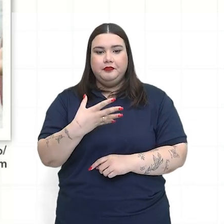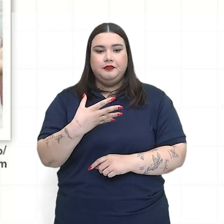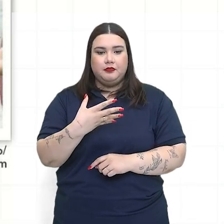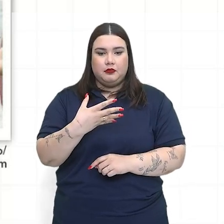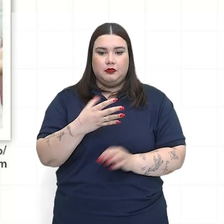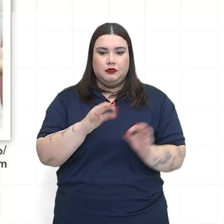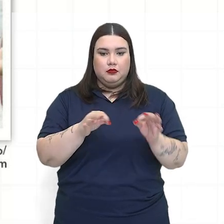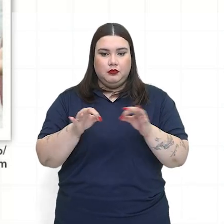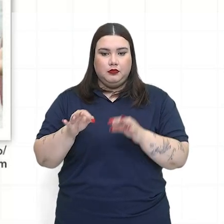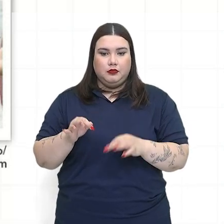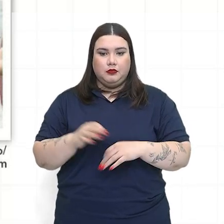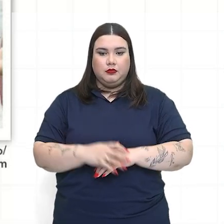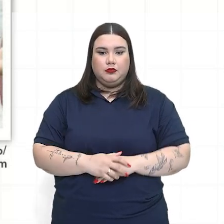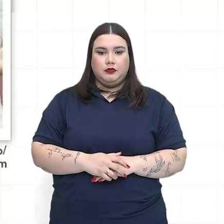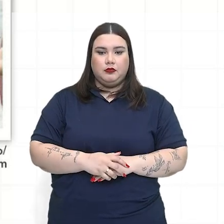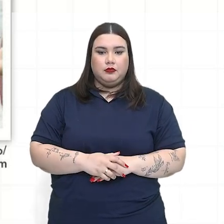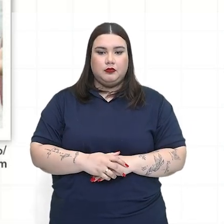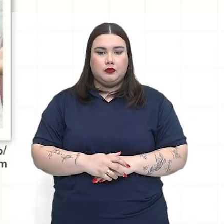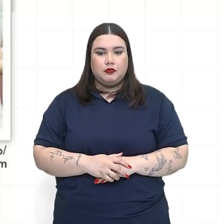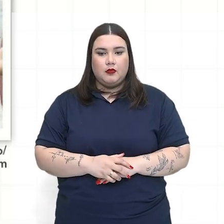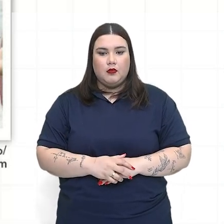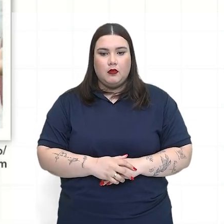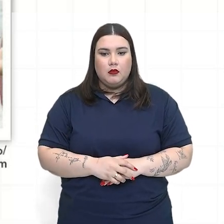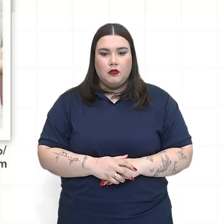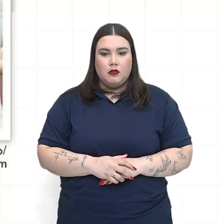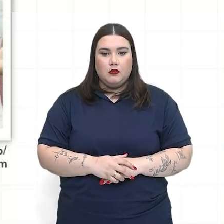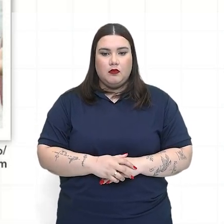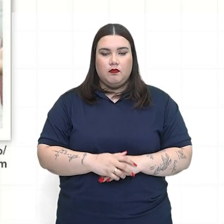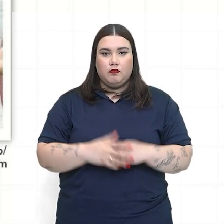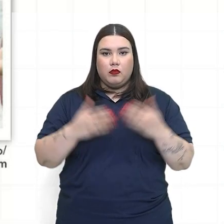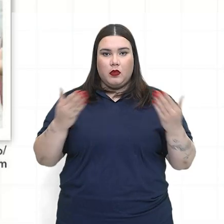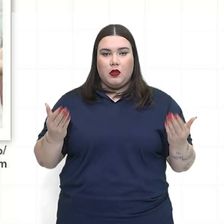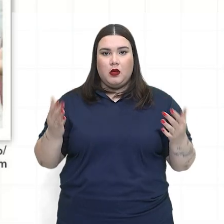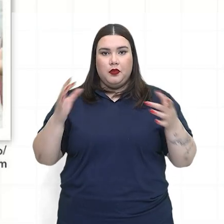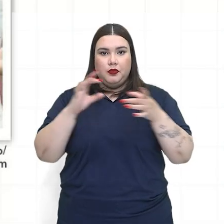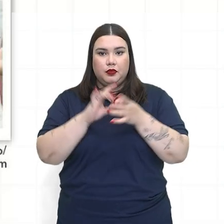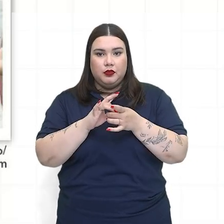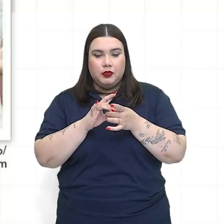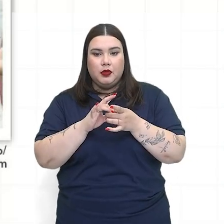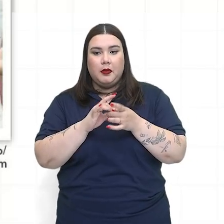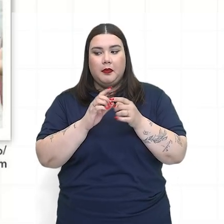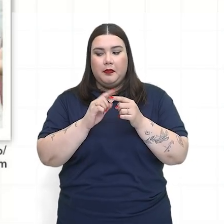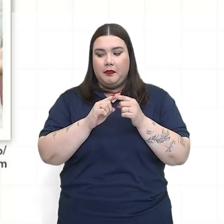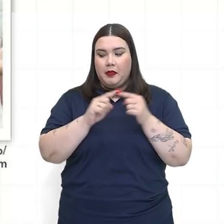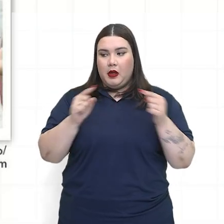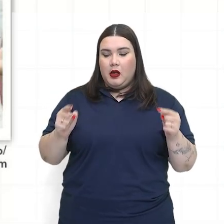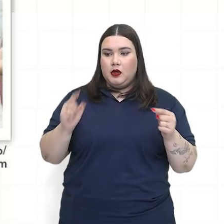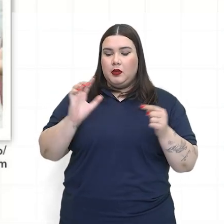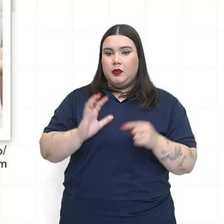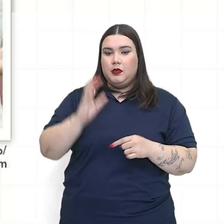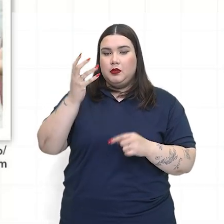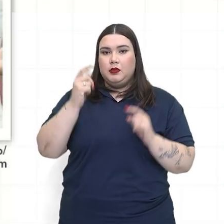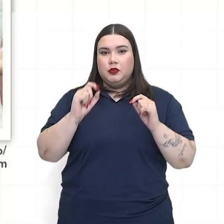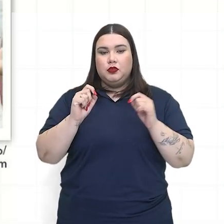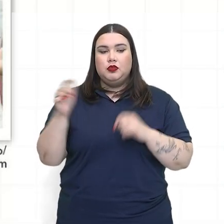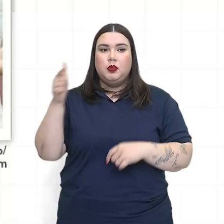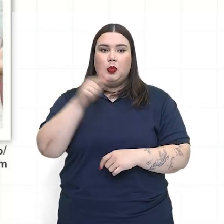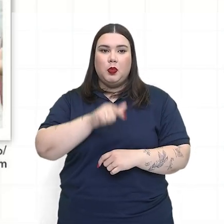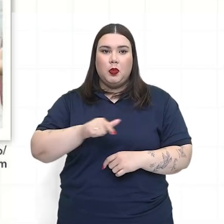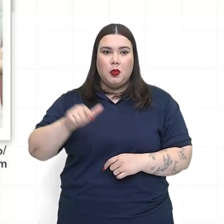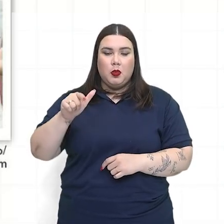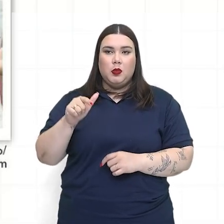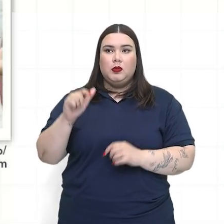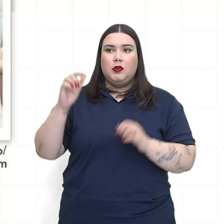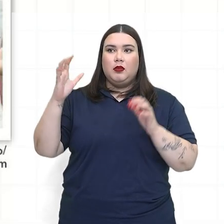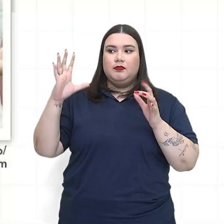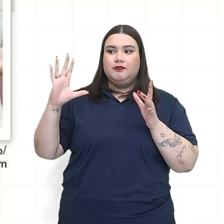laço, essa ligação, um dia foi quebrado, mas essa religação